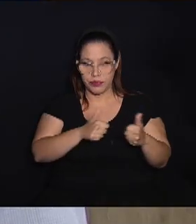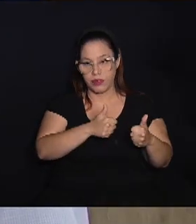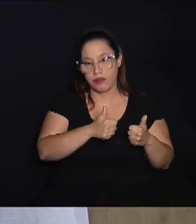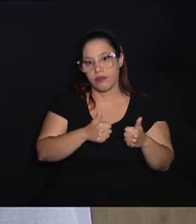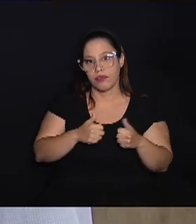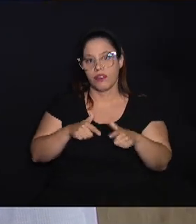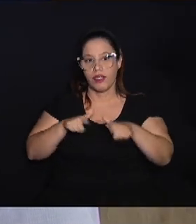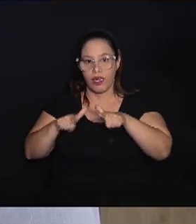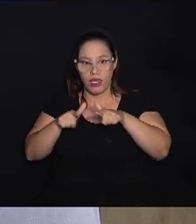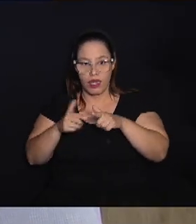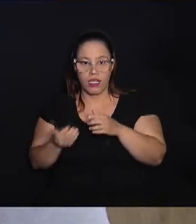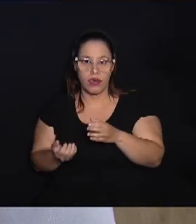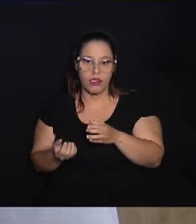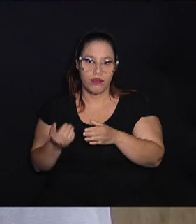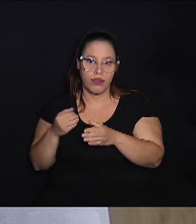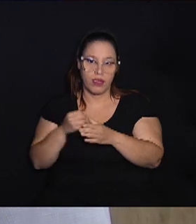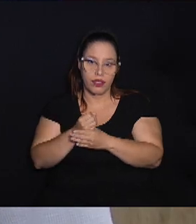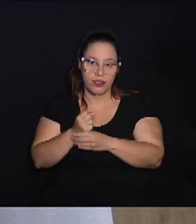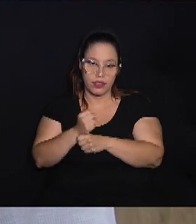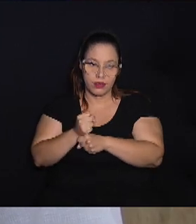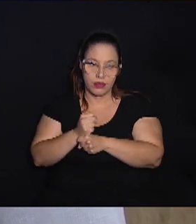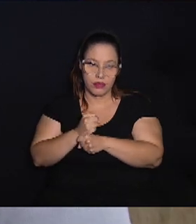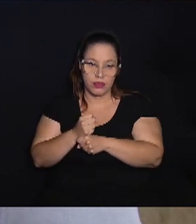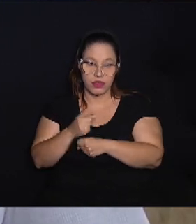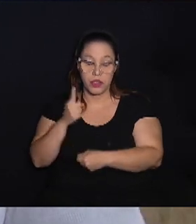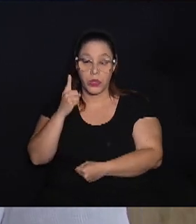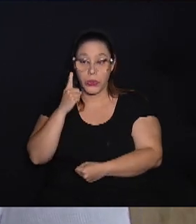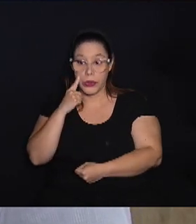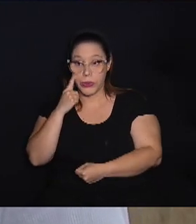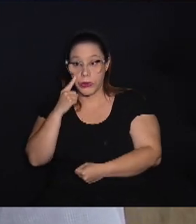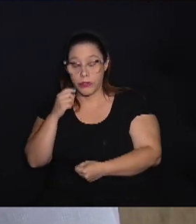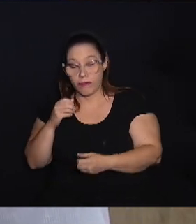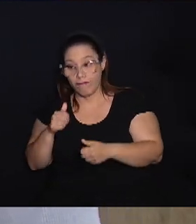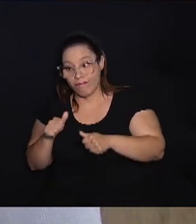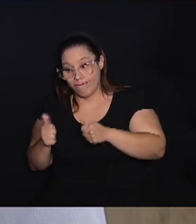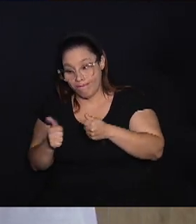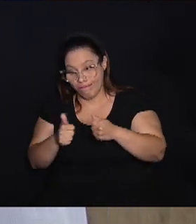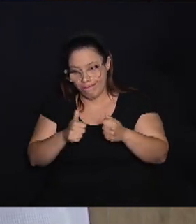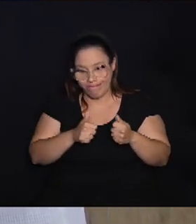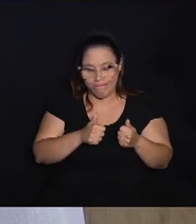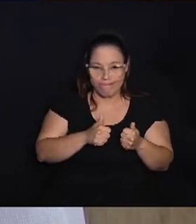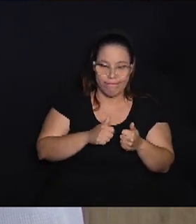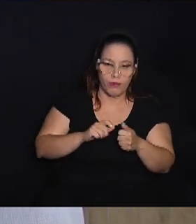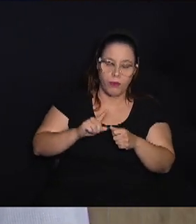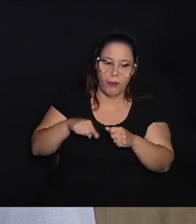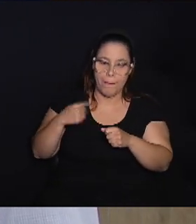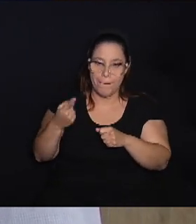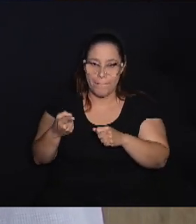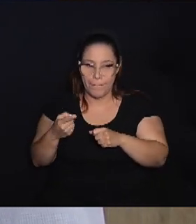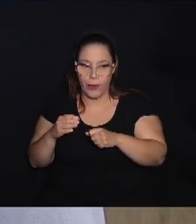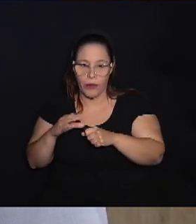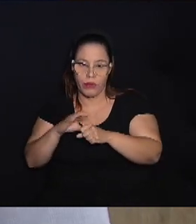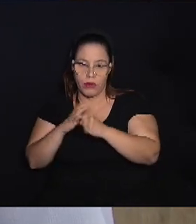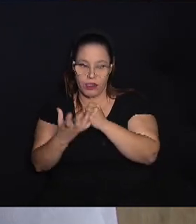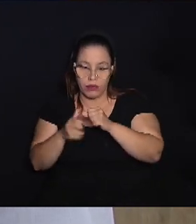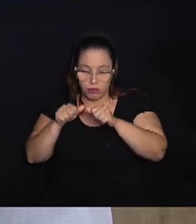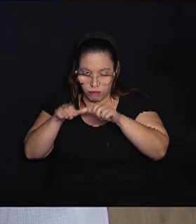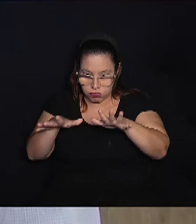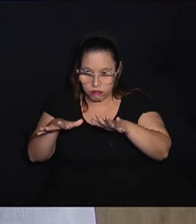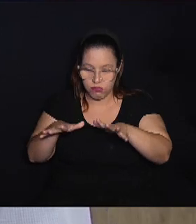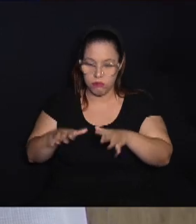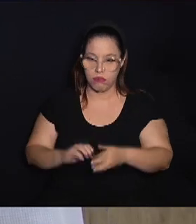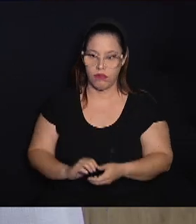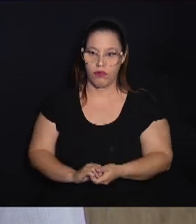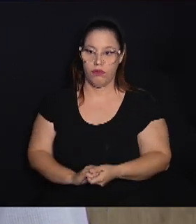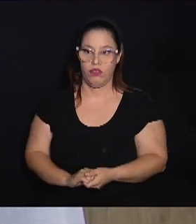A comissão foi muito importante para a gente analisar o cenário atual, né, pós-pandemia. Foi feito já uma